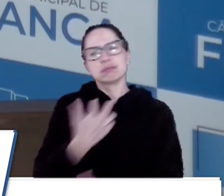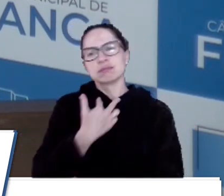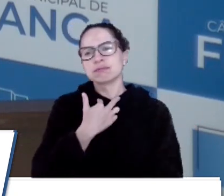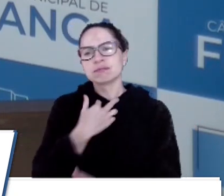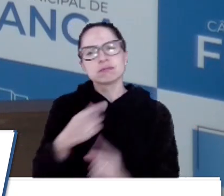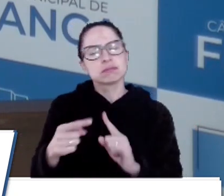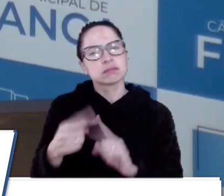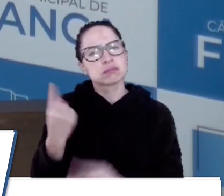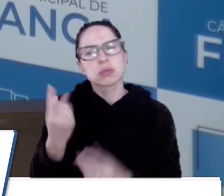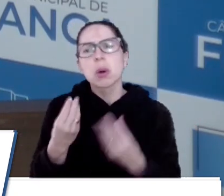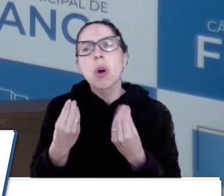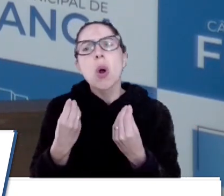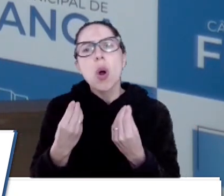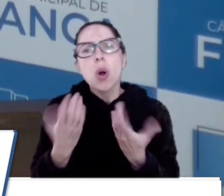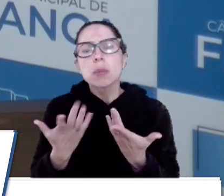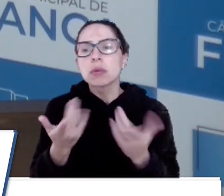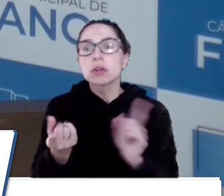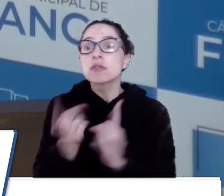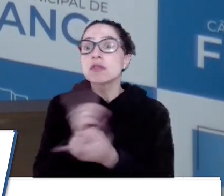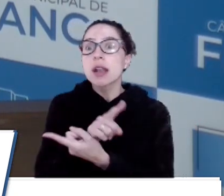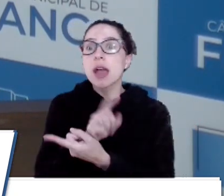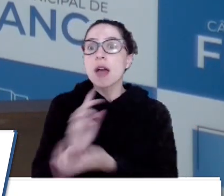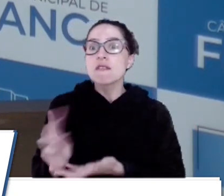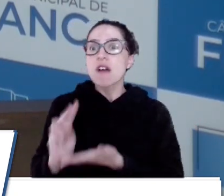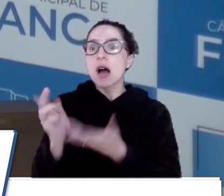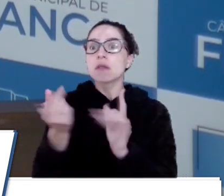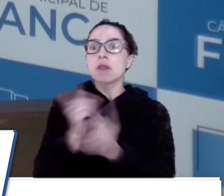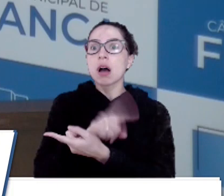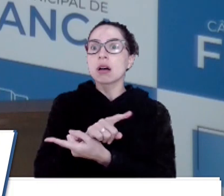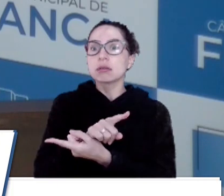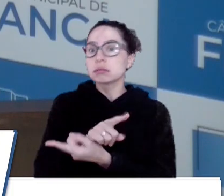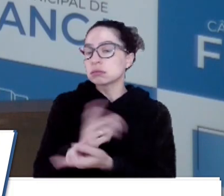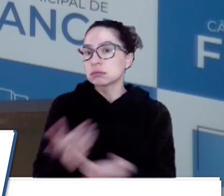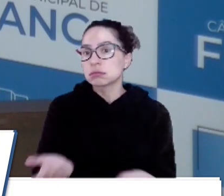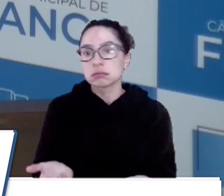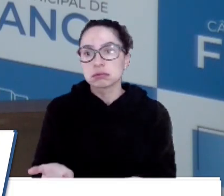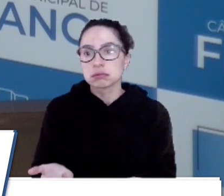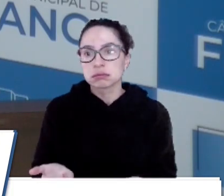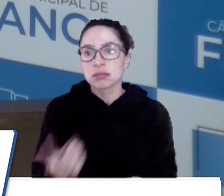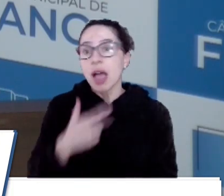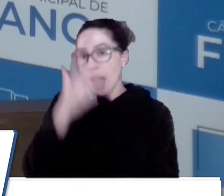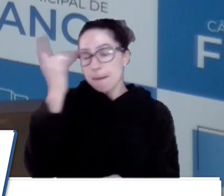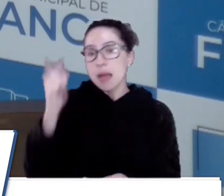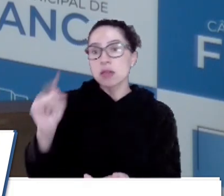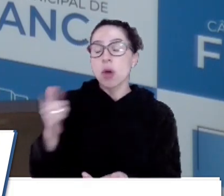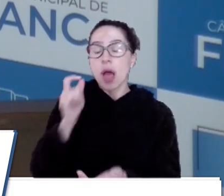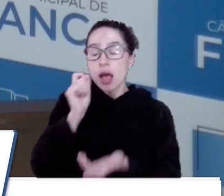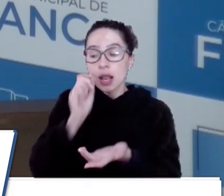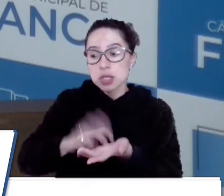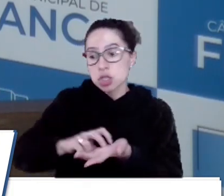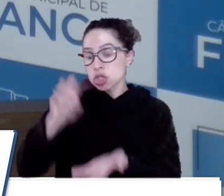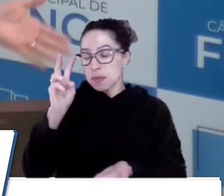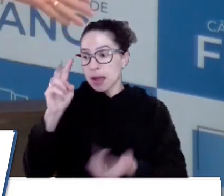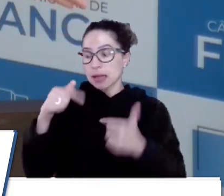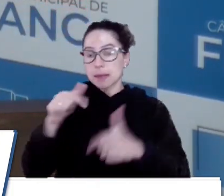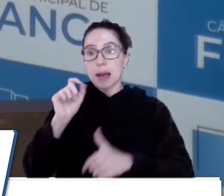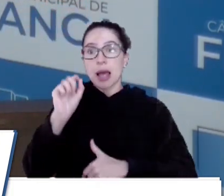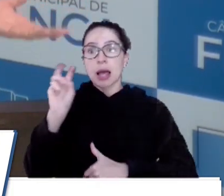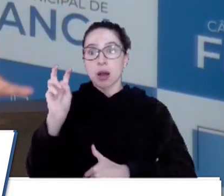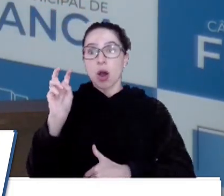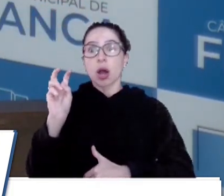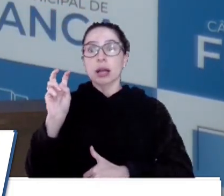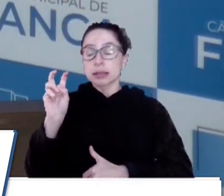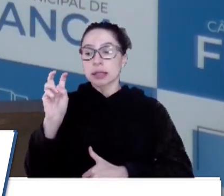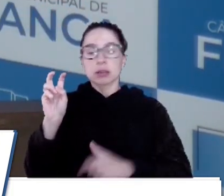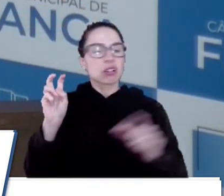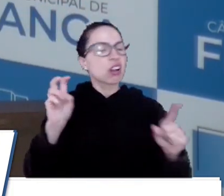pode? Inverteu-se os valores, inverteu-se os valores. Uma pessoa que levanta 5 horas da manhã para trabalhar tem menos direito do que um cara que fica